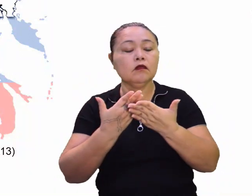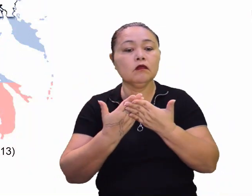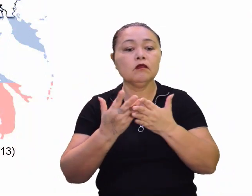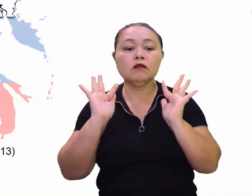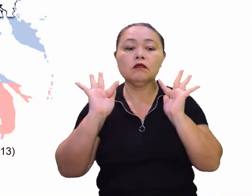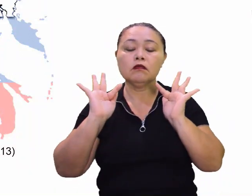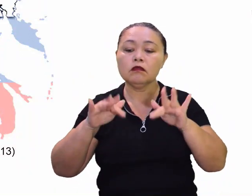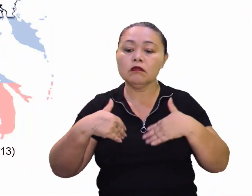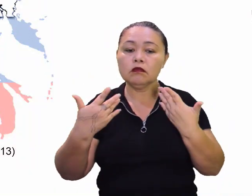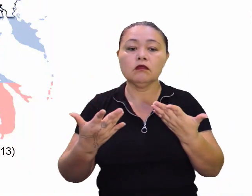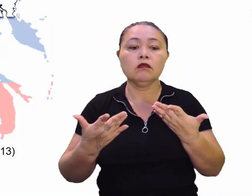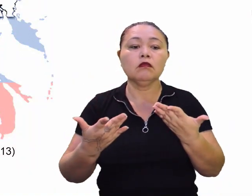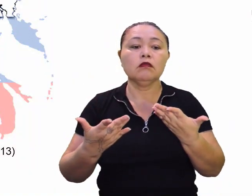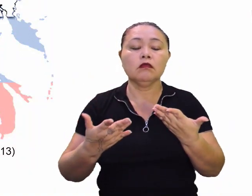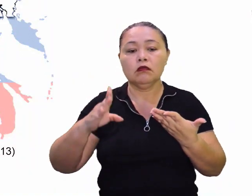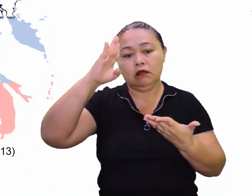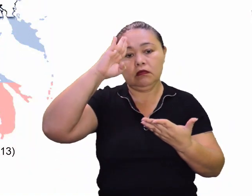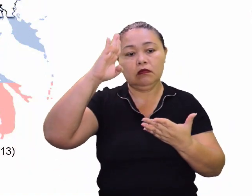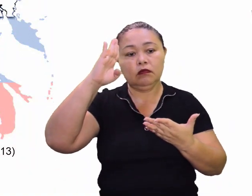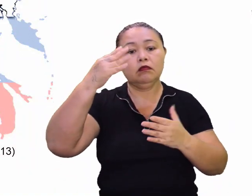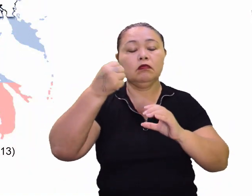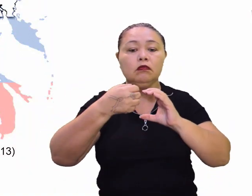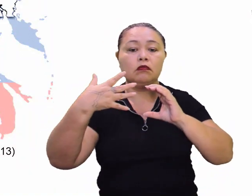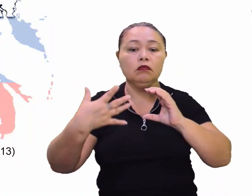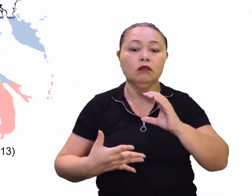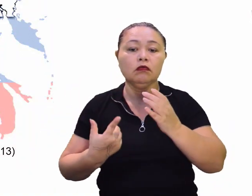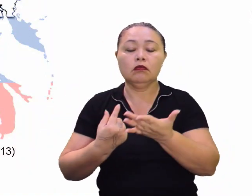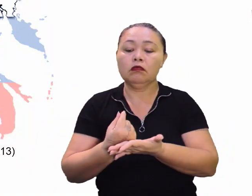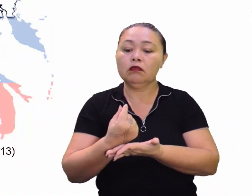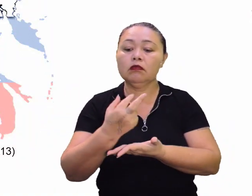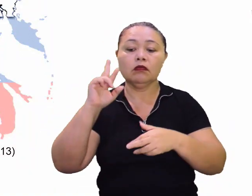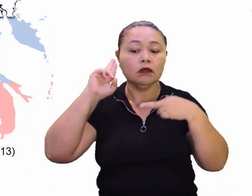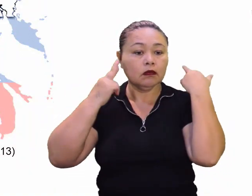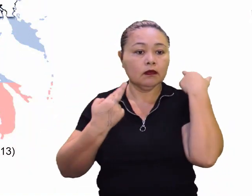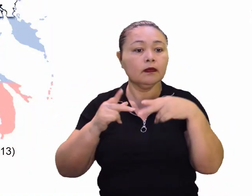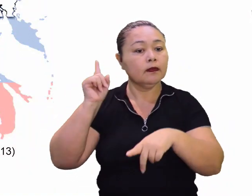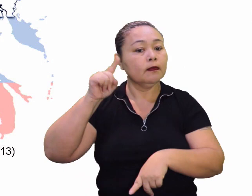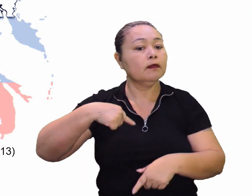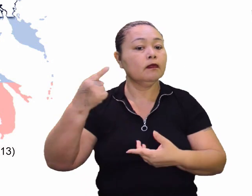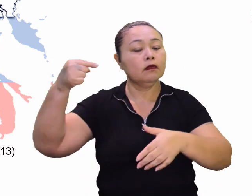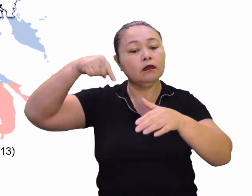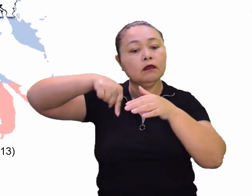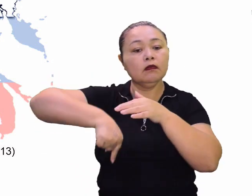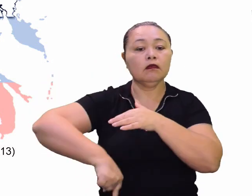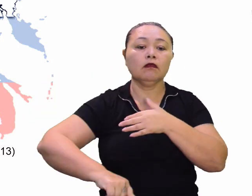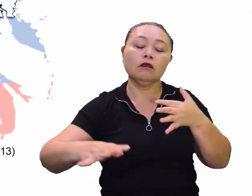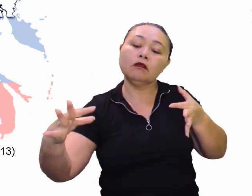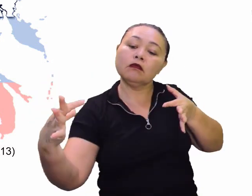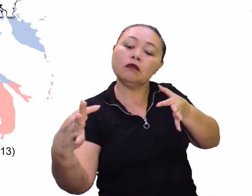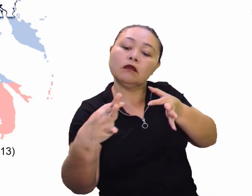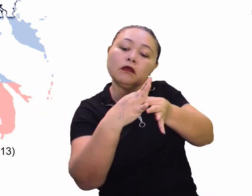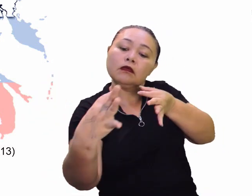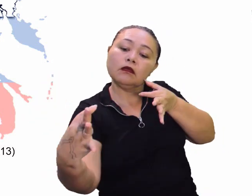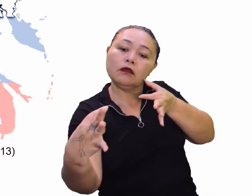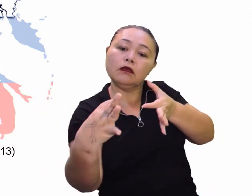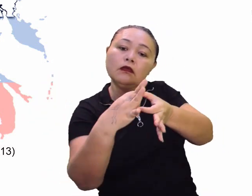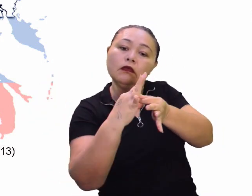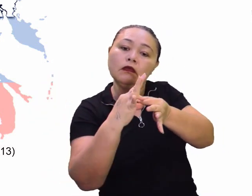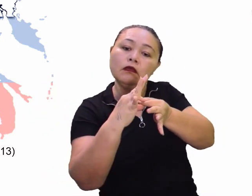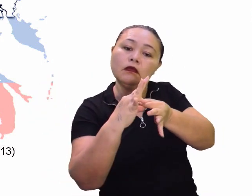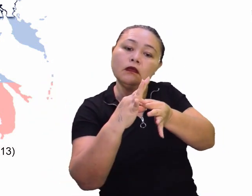para finalizar, a principal característica da economia russa é a